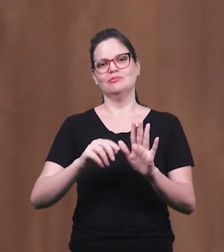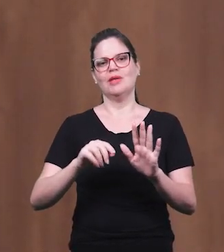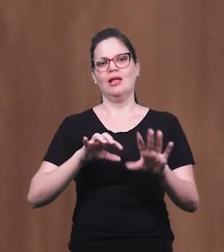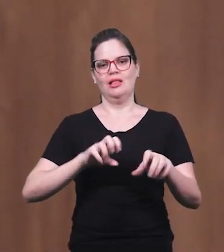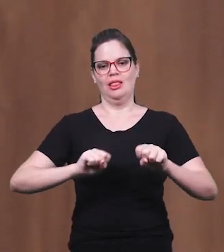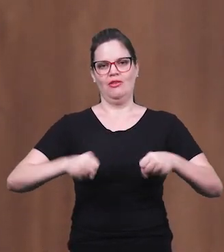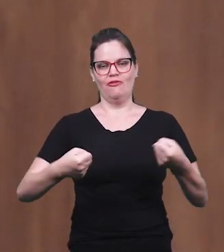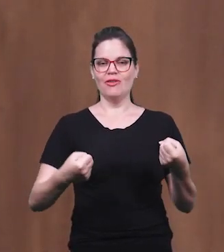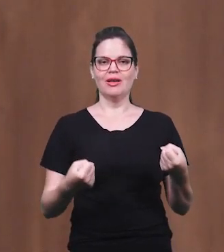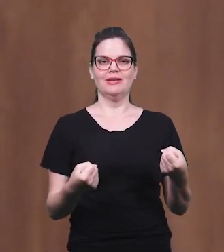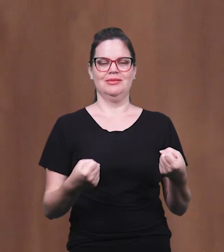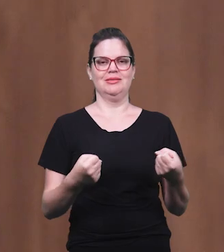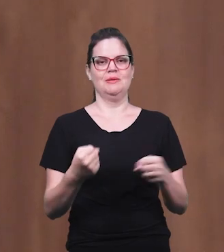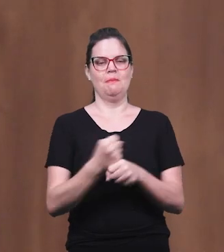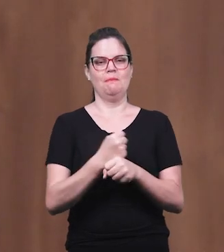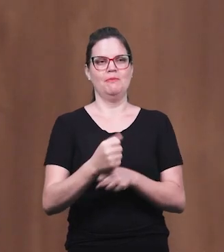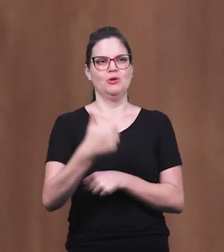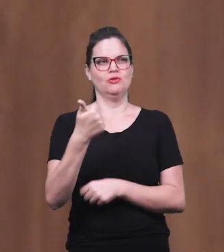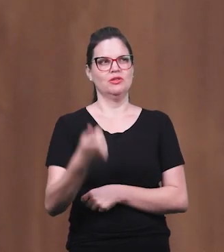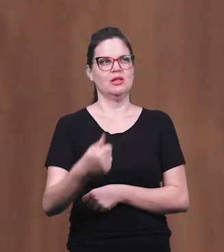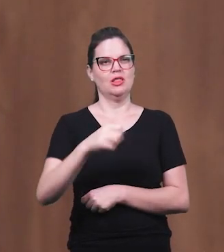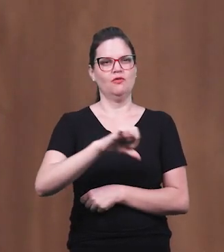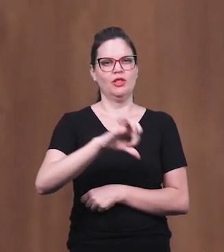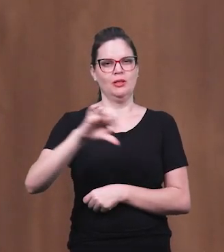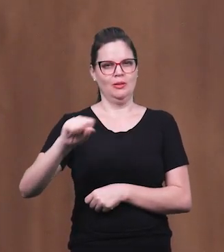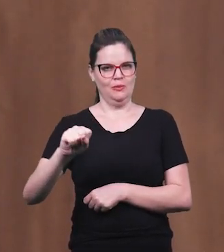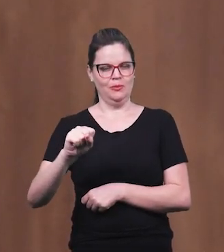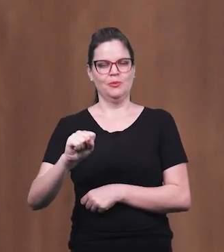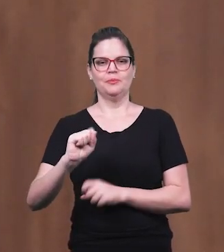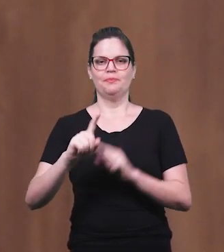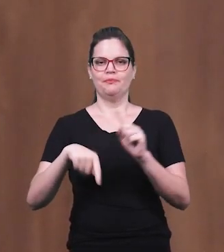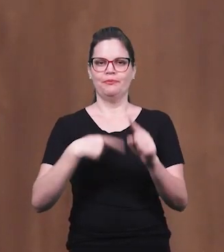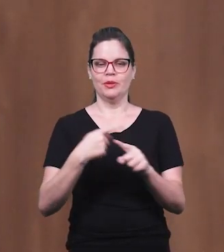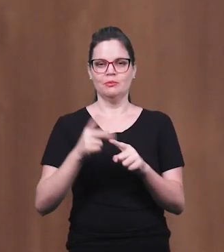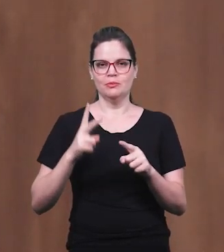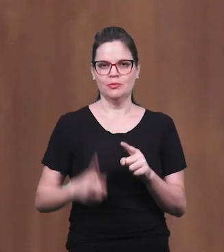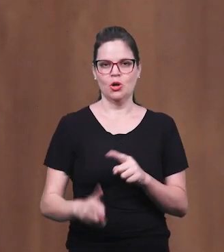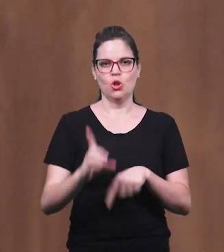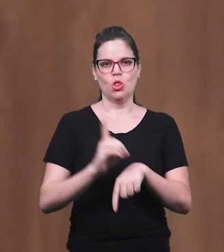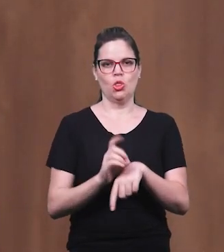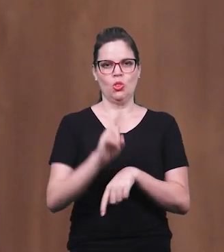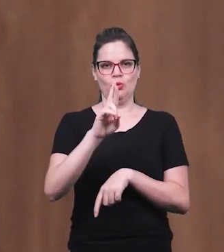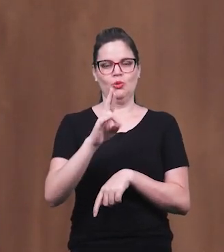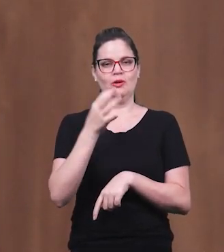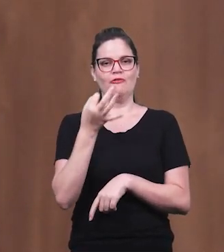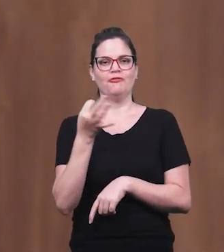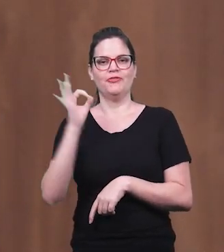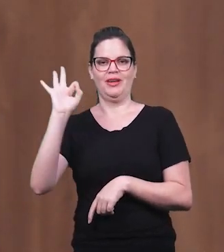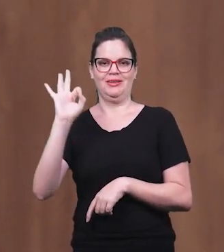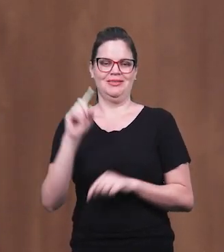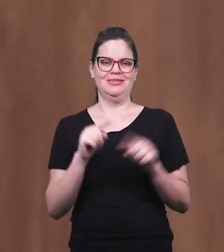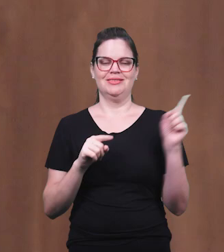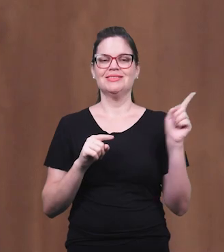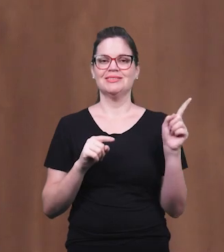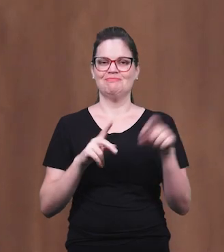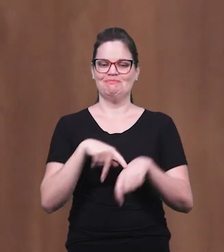98, e no mesmo ano eu iniciei um doutoramento na França, né?